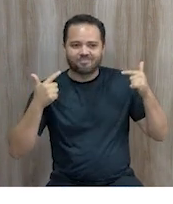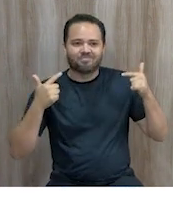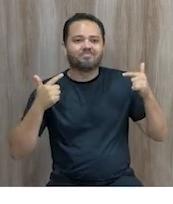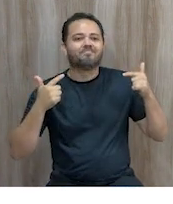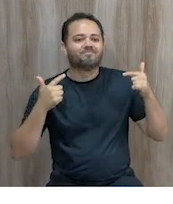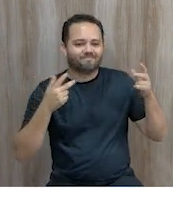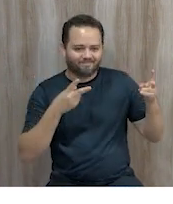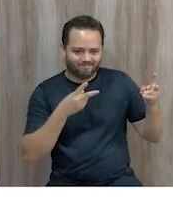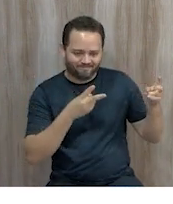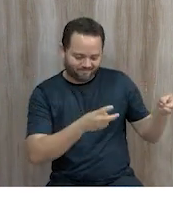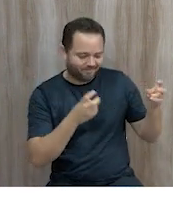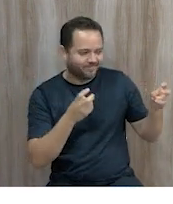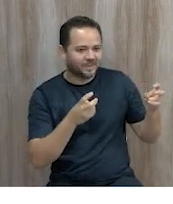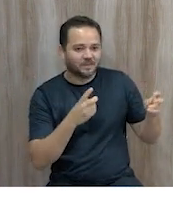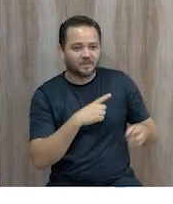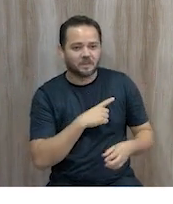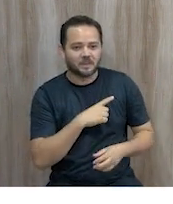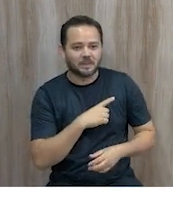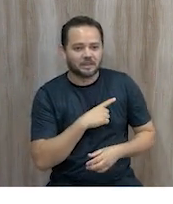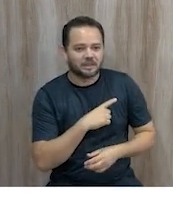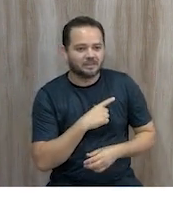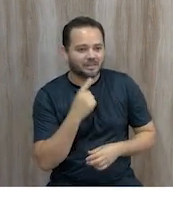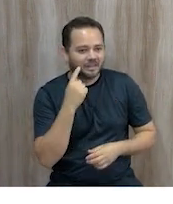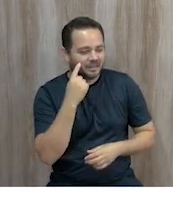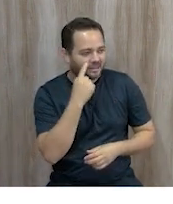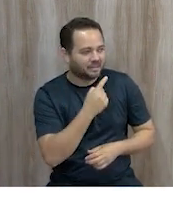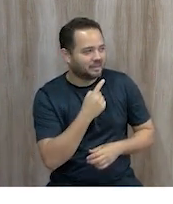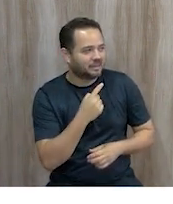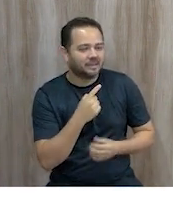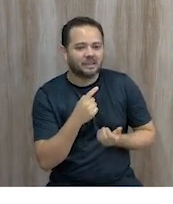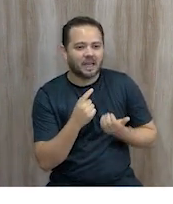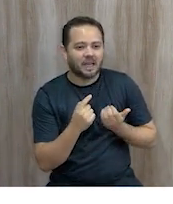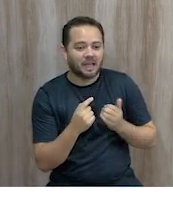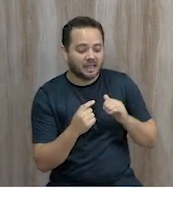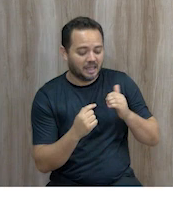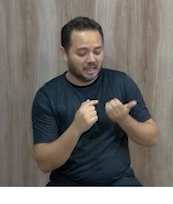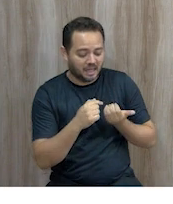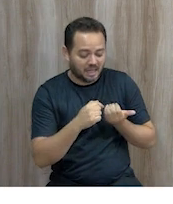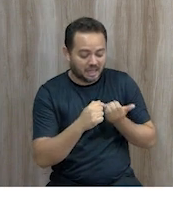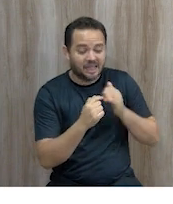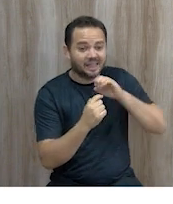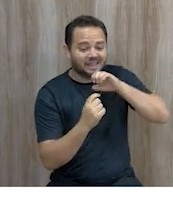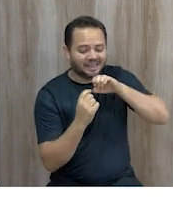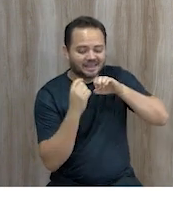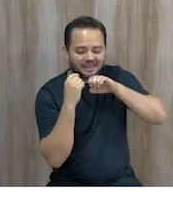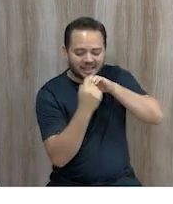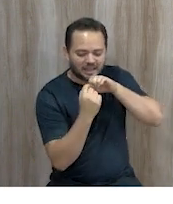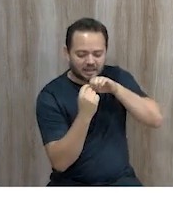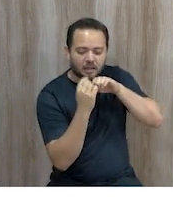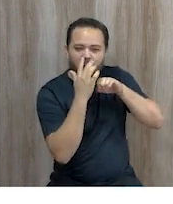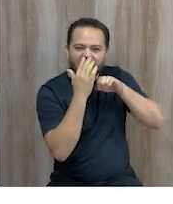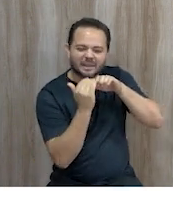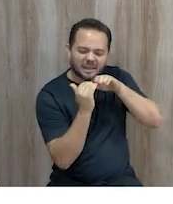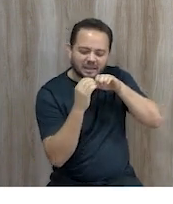observar com mais nitidez essa exposição de raiz 12, 13, 14, não consegue?